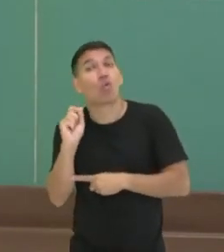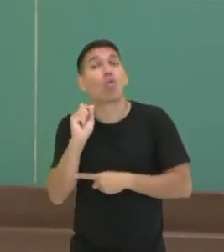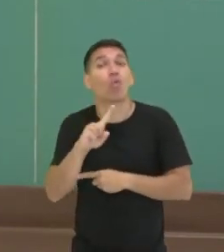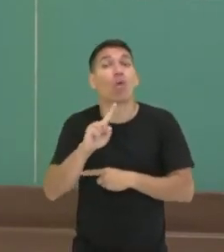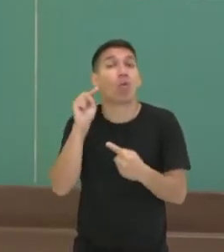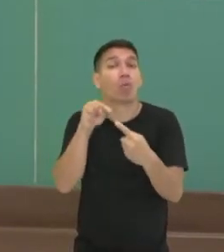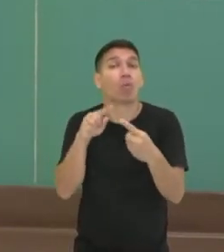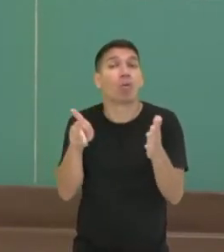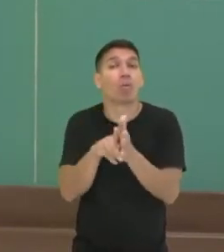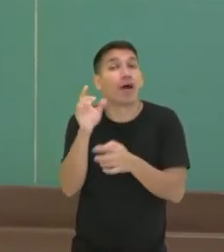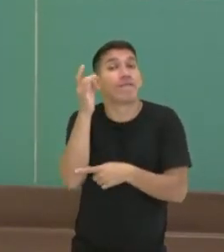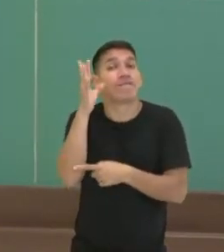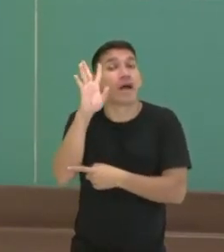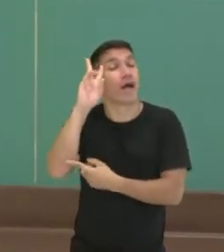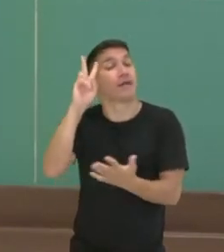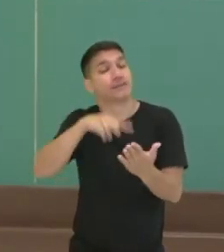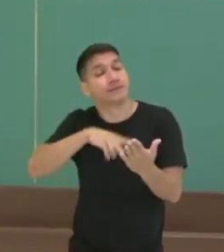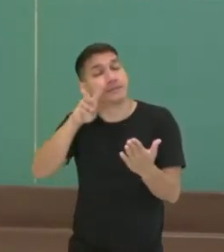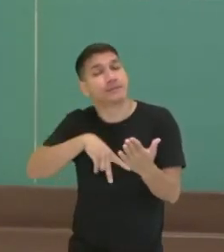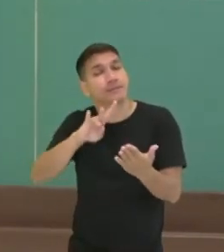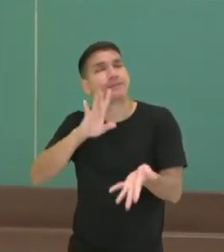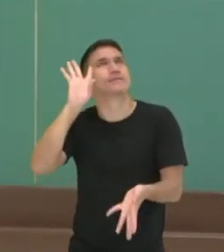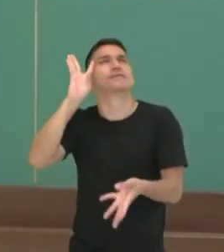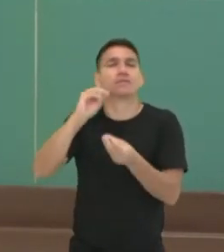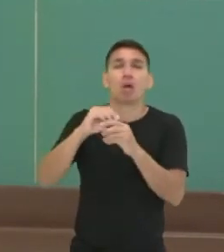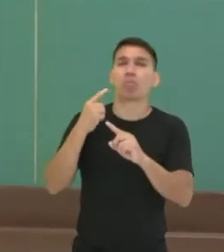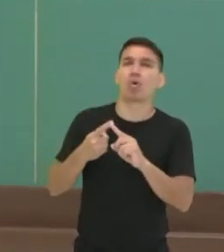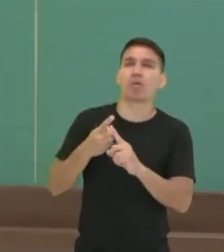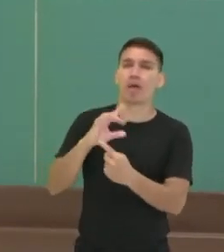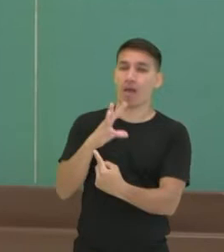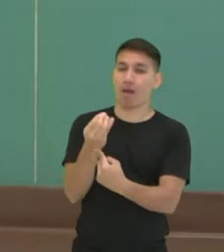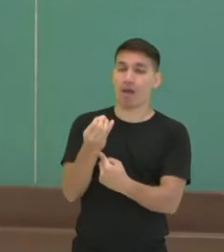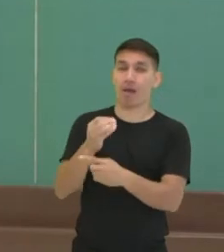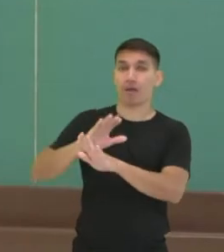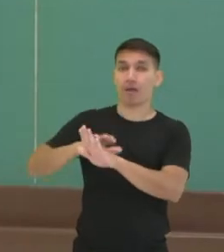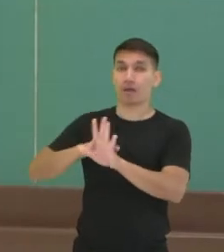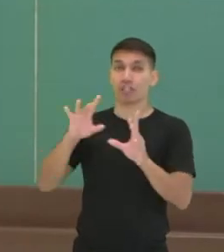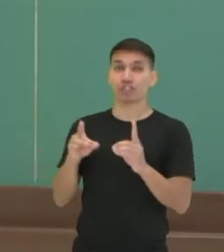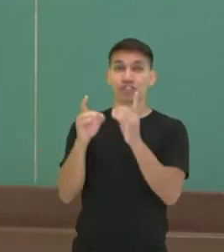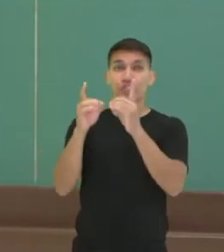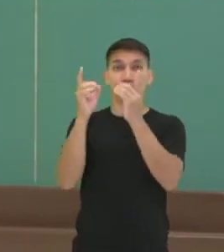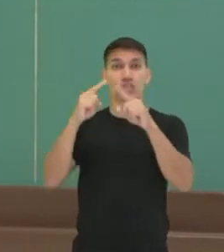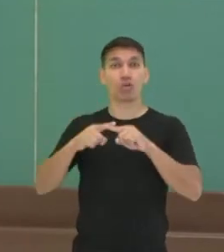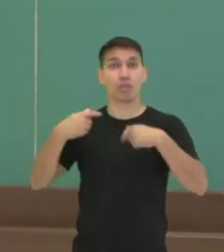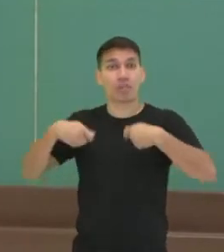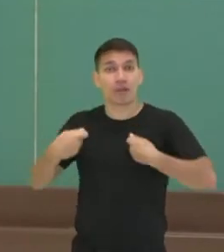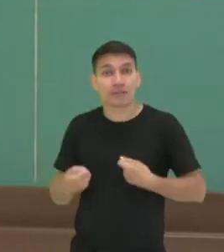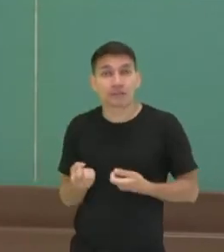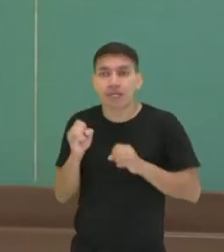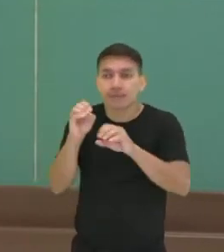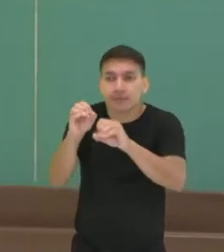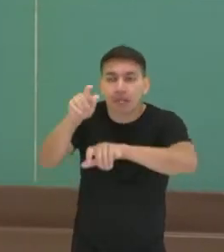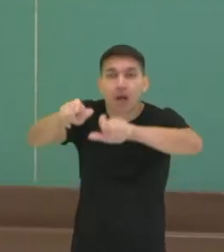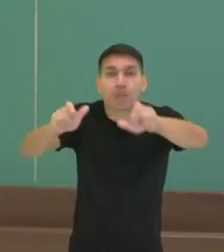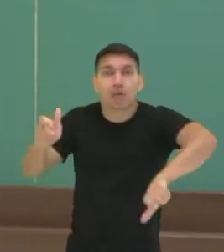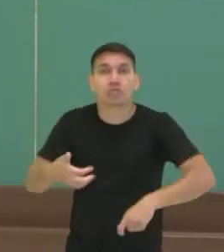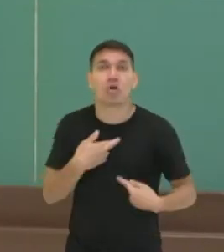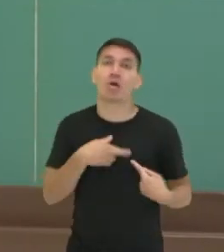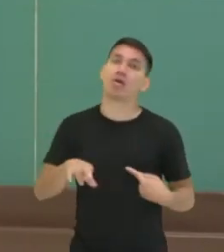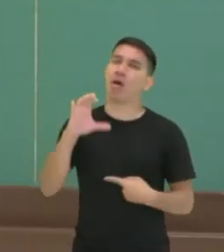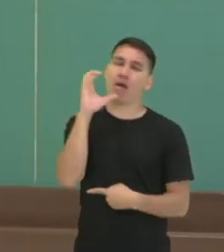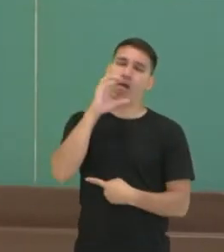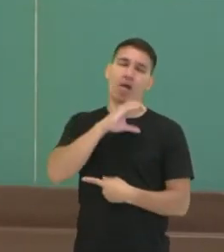coisa fácil de leitura, porque por ser uma arte didática, ela tem que exatamente ensinar as pessoas a religião de uma forma